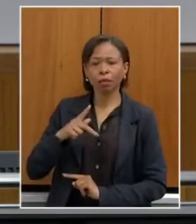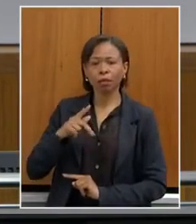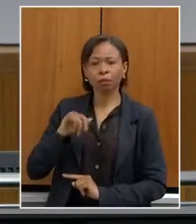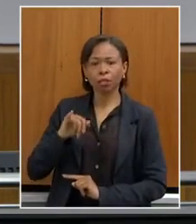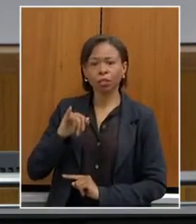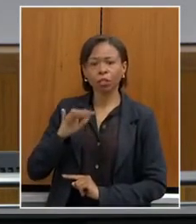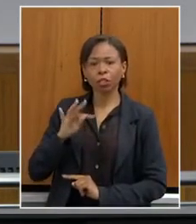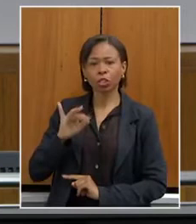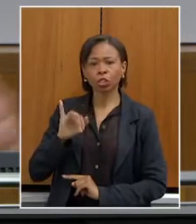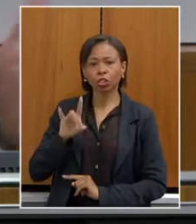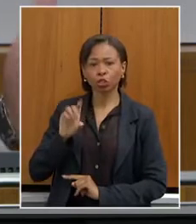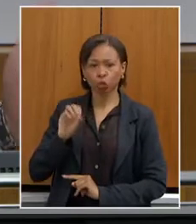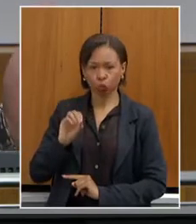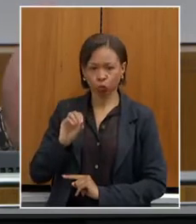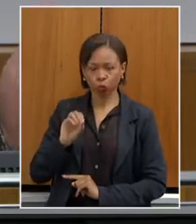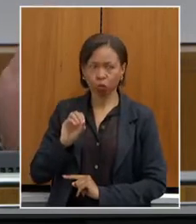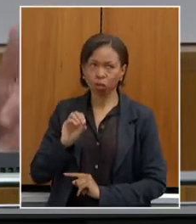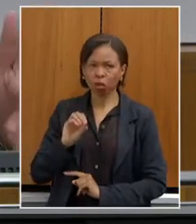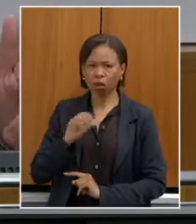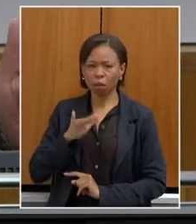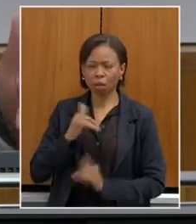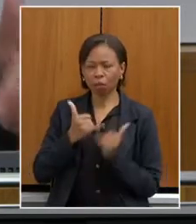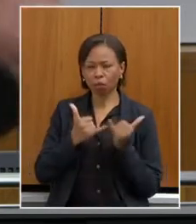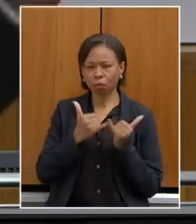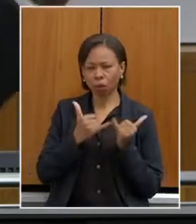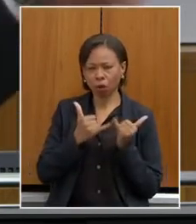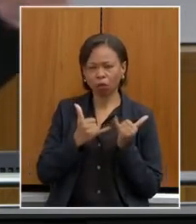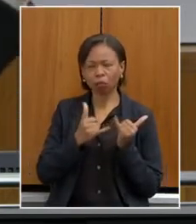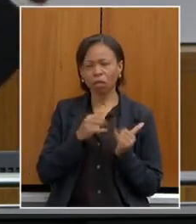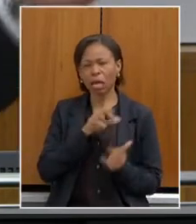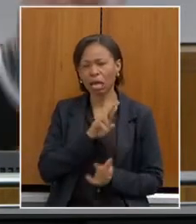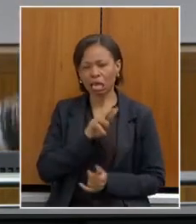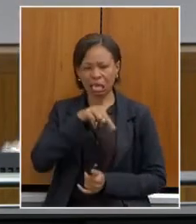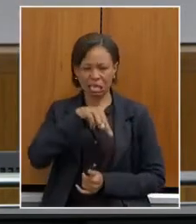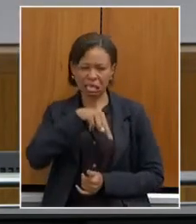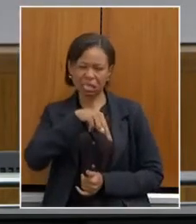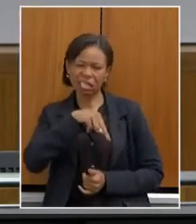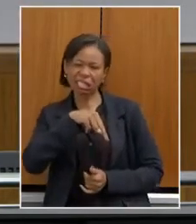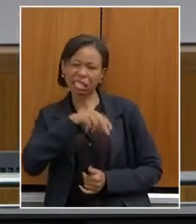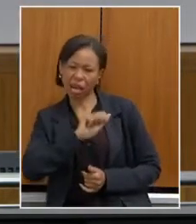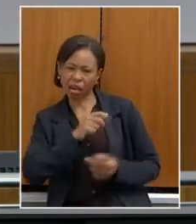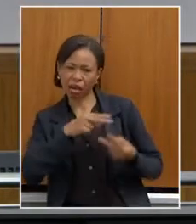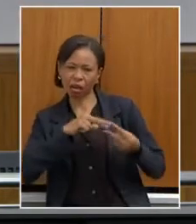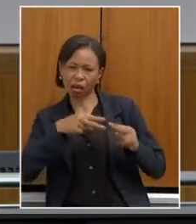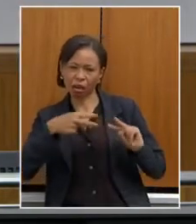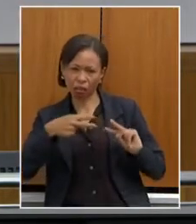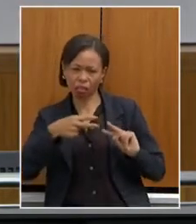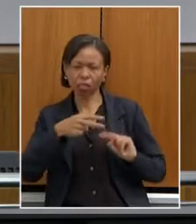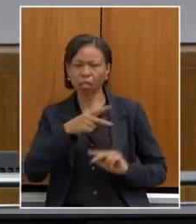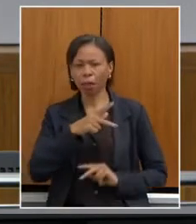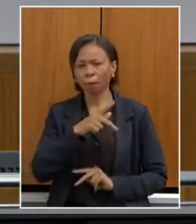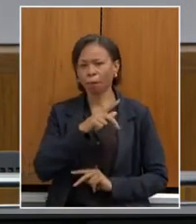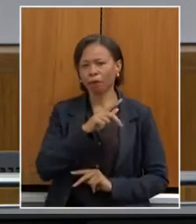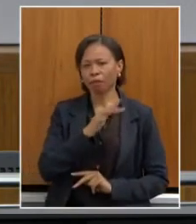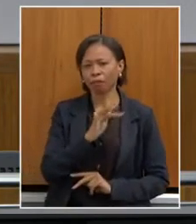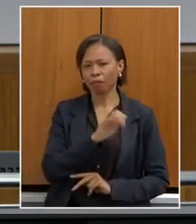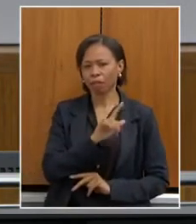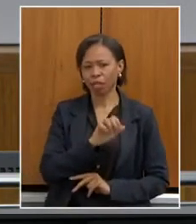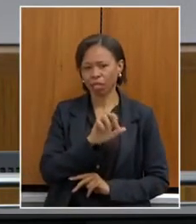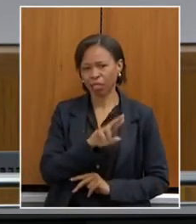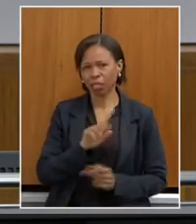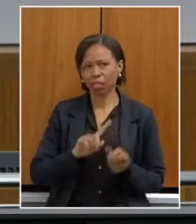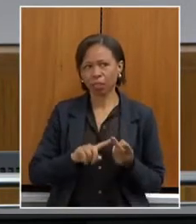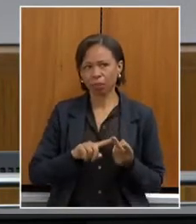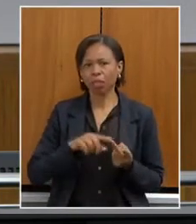e da Moderna então é um legado que fica para 4, 5, 6 anos se não provavelmente pelo mundo